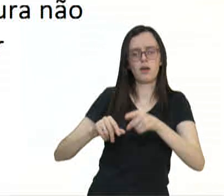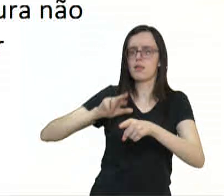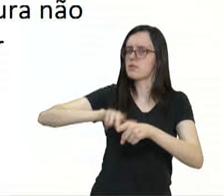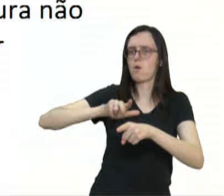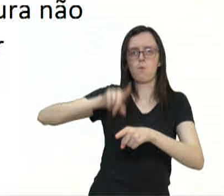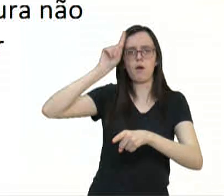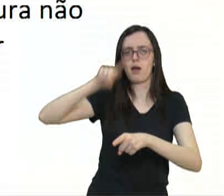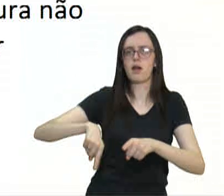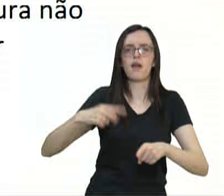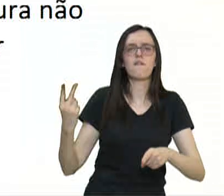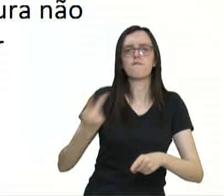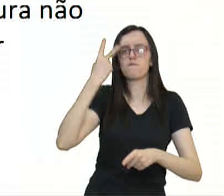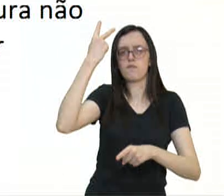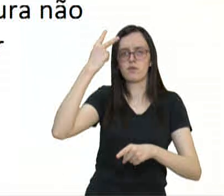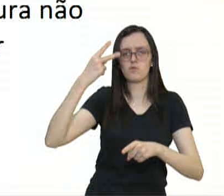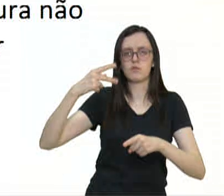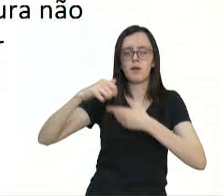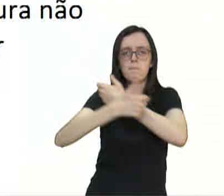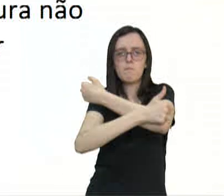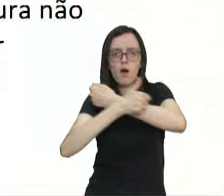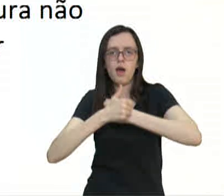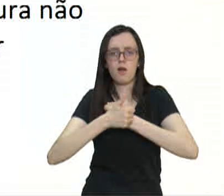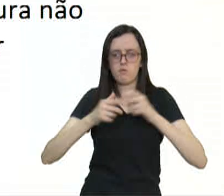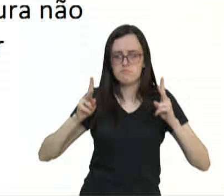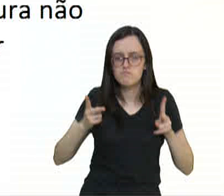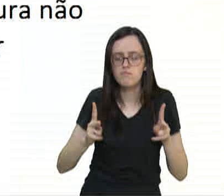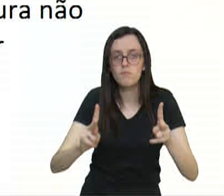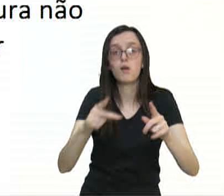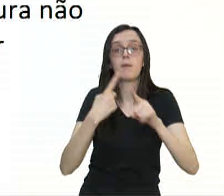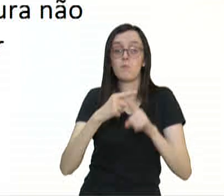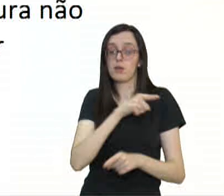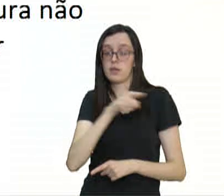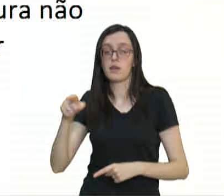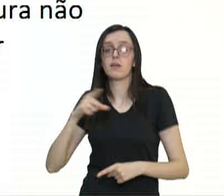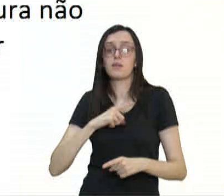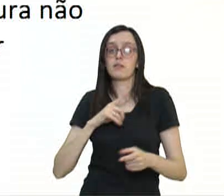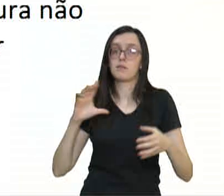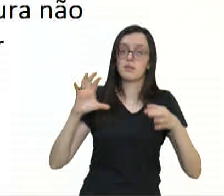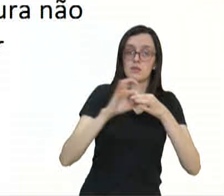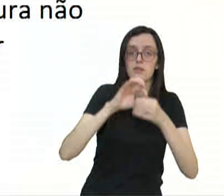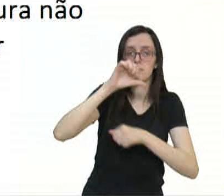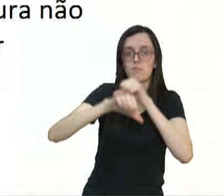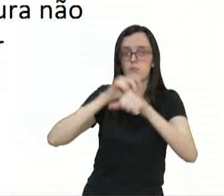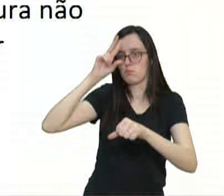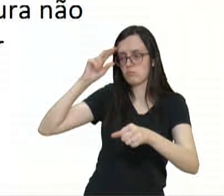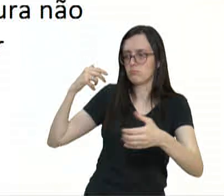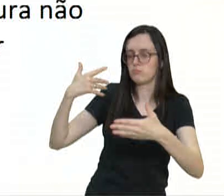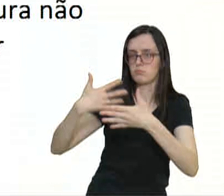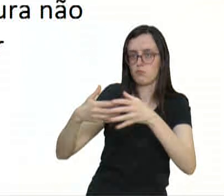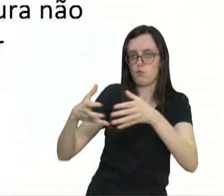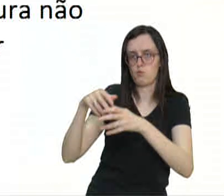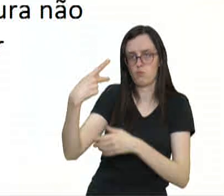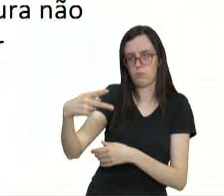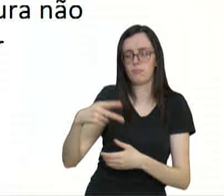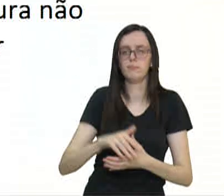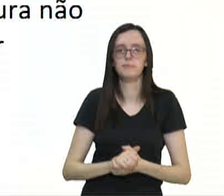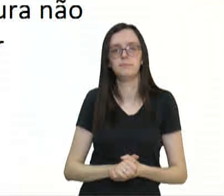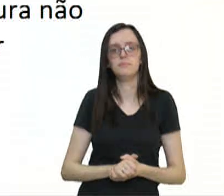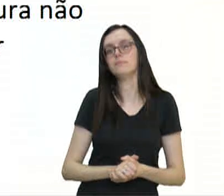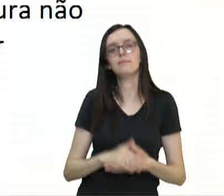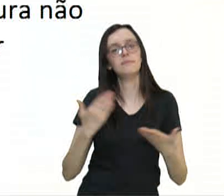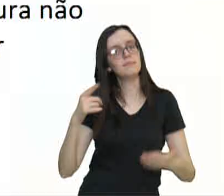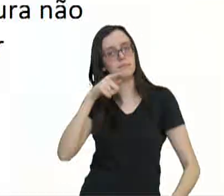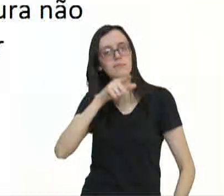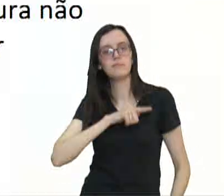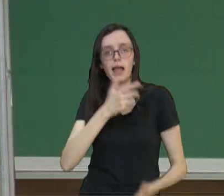fenômeno composto por valores morais fixos, pois estes devem ser associados às transformações históricas do grupo. Então, se você